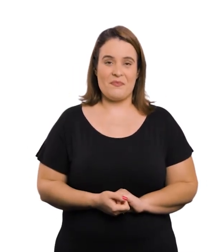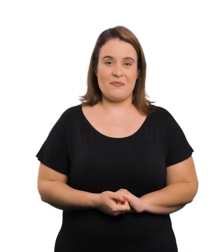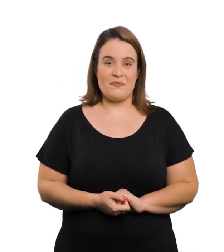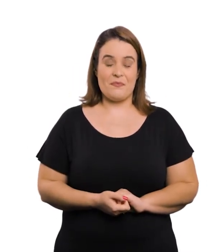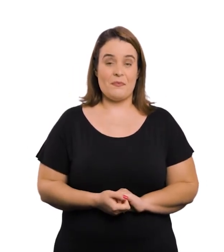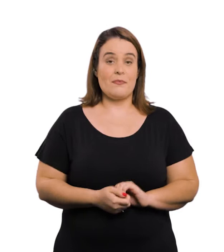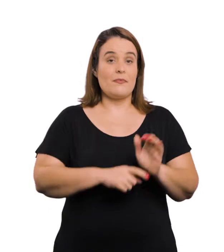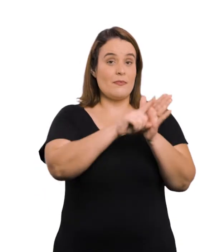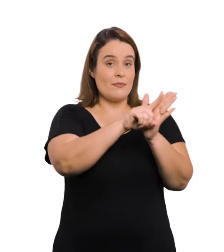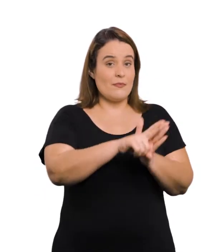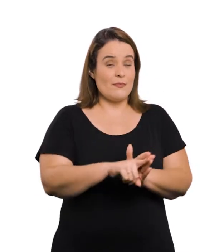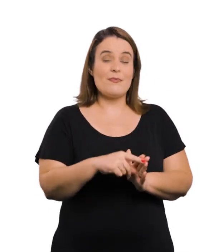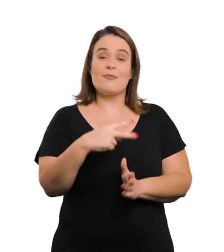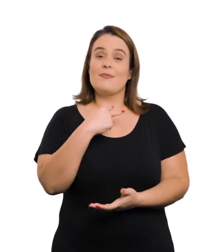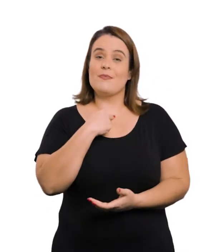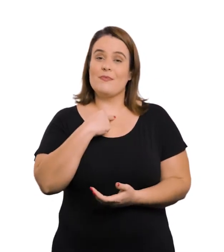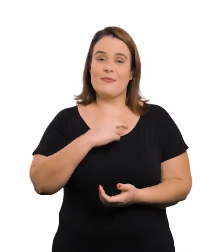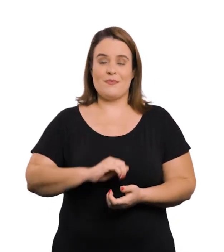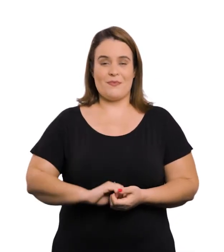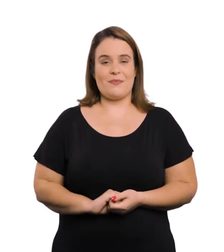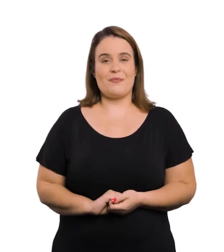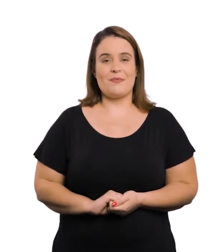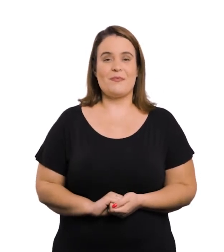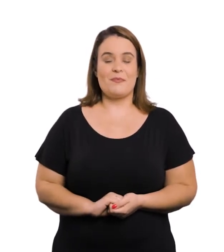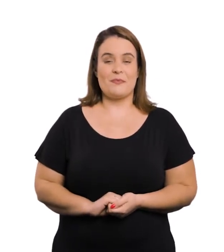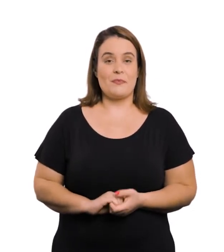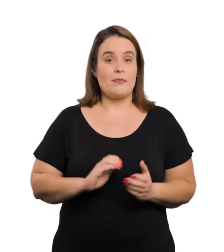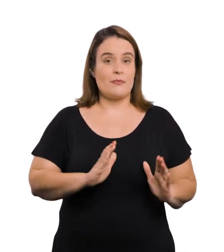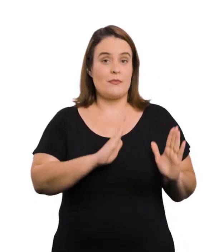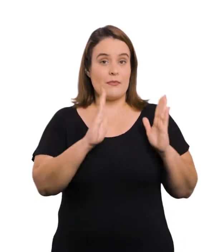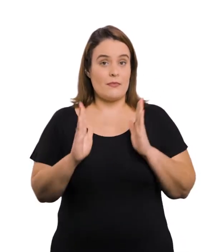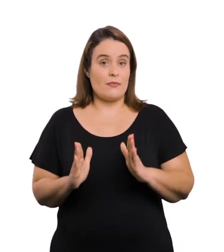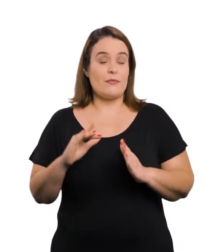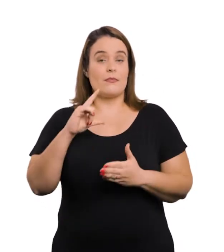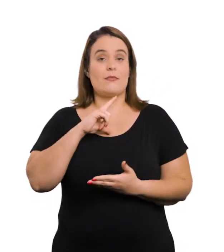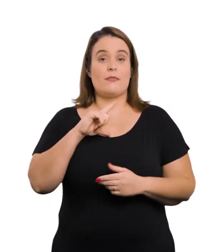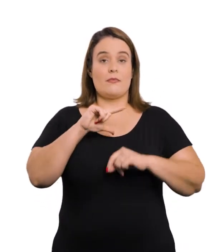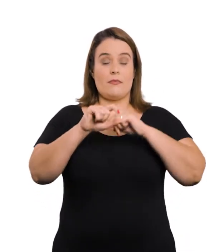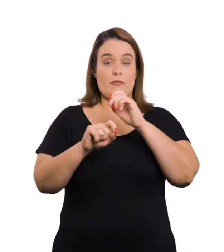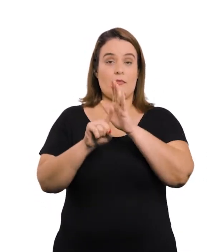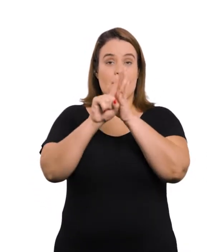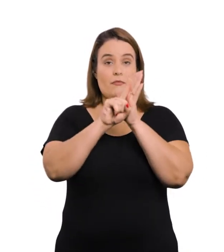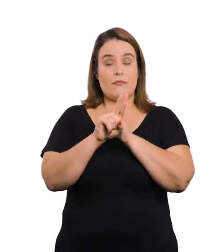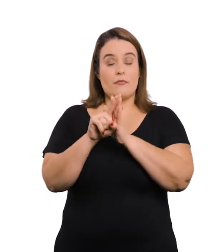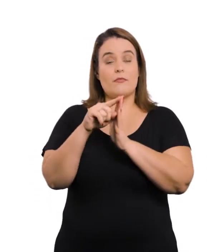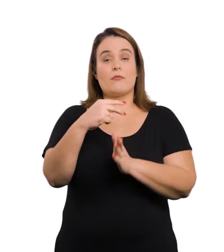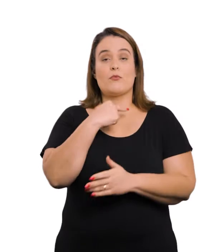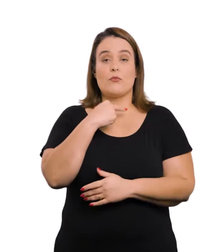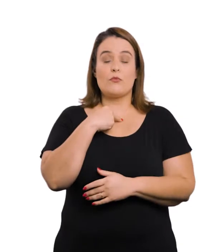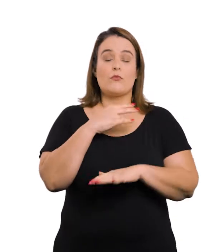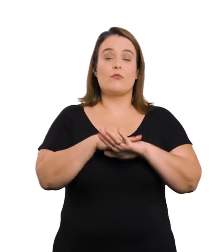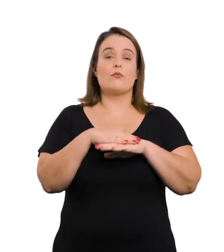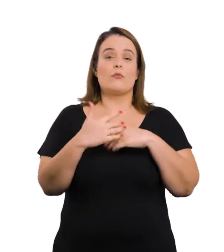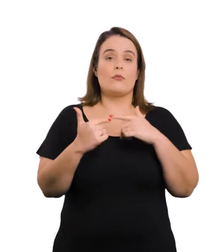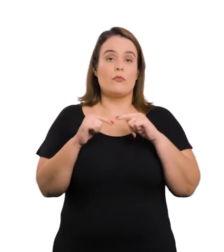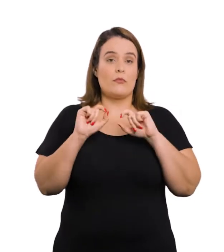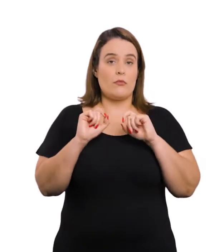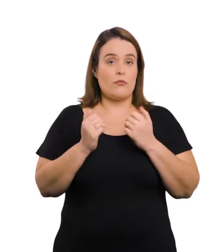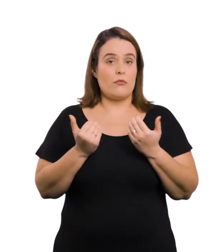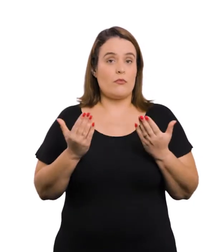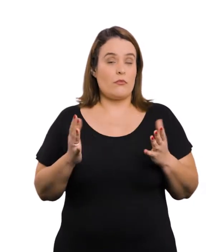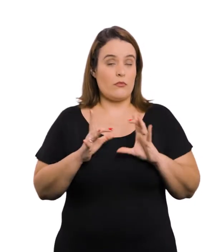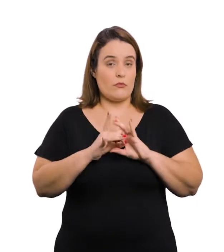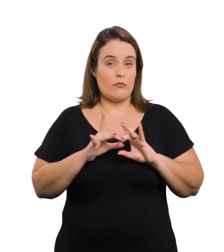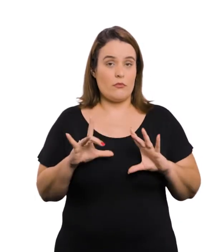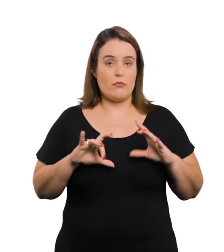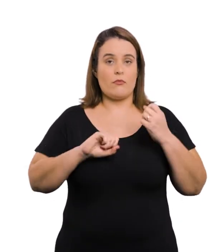Mapeamento das vagas. Esta etapa prevê o mapeamento dos cargos e funções disponíveis nas empresas,